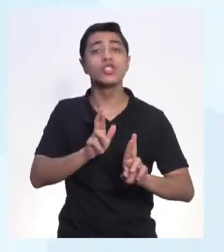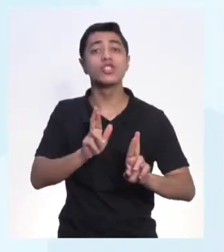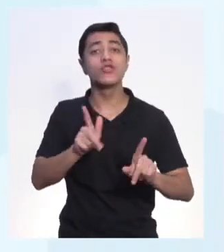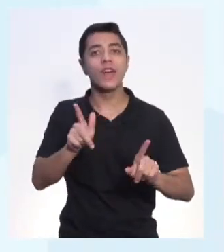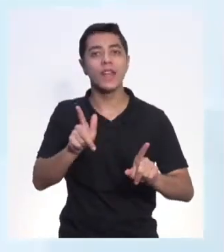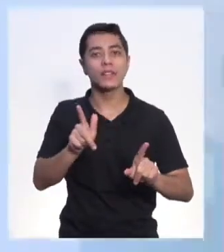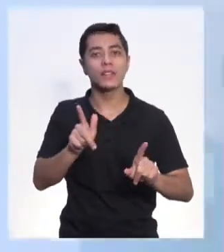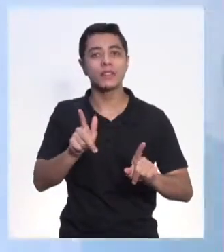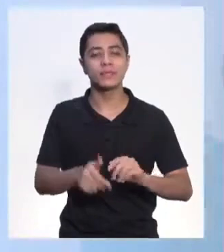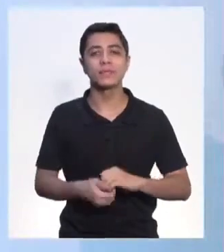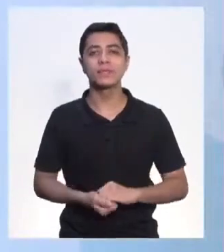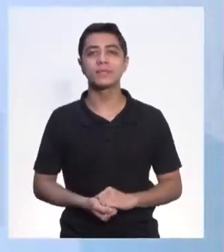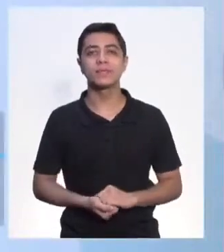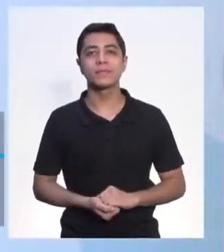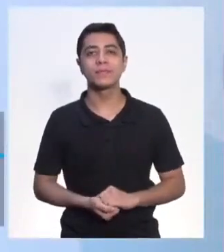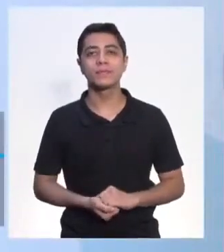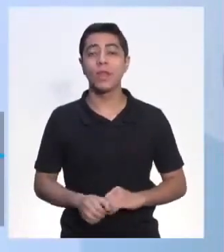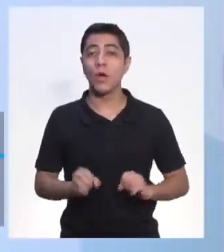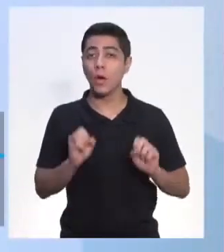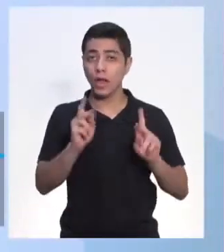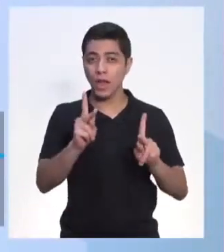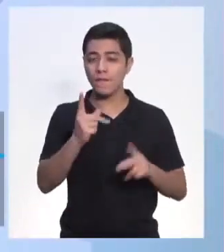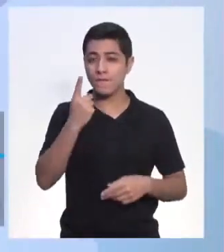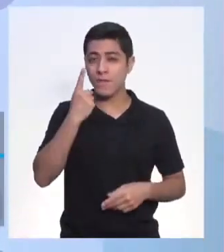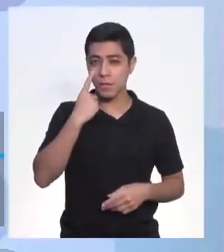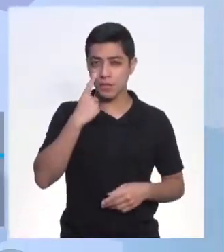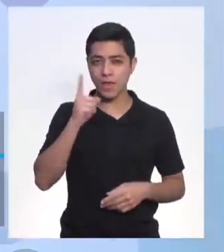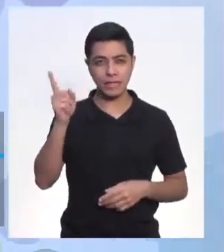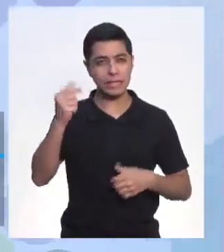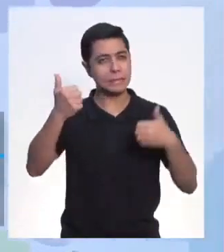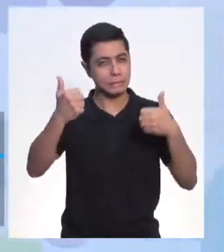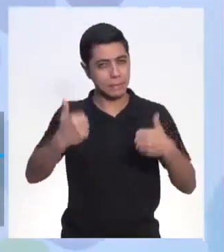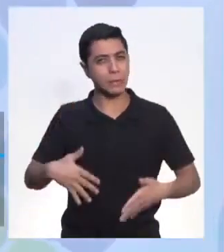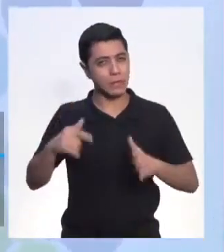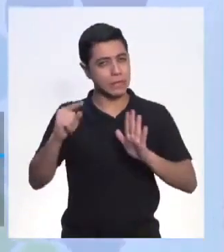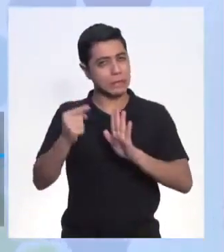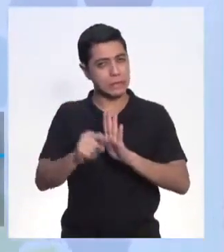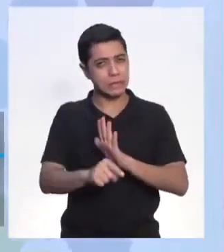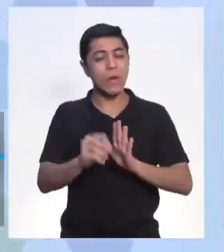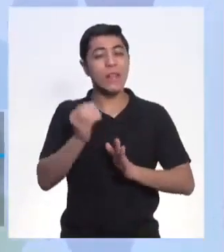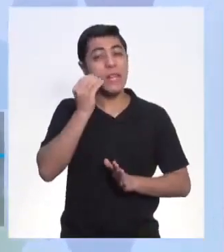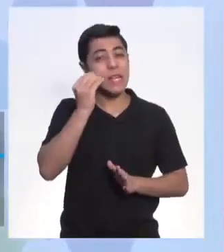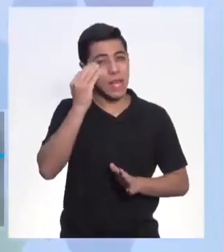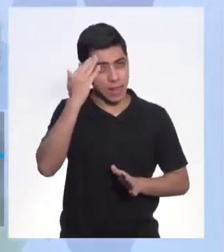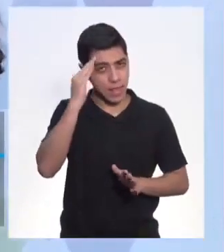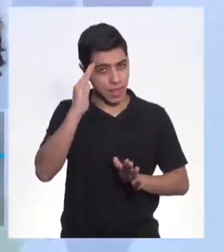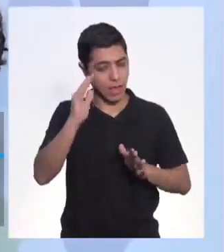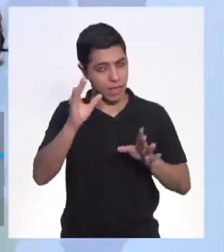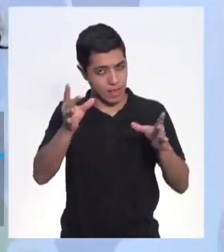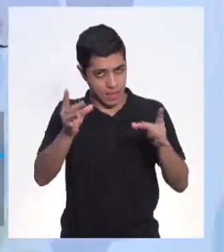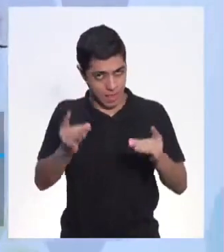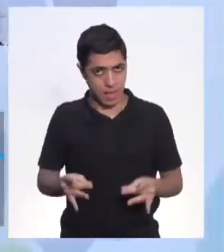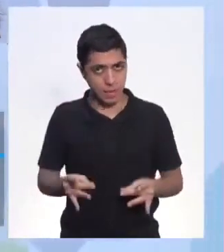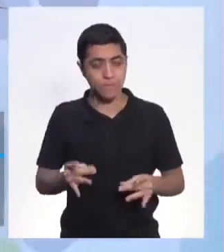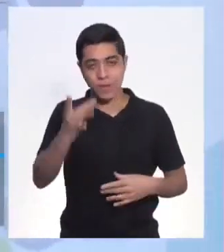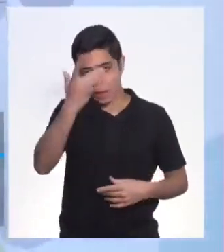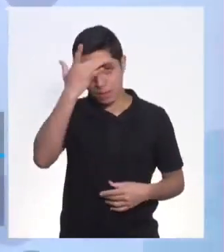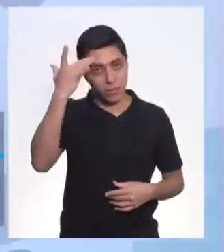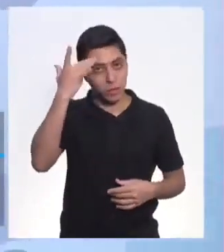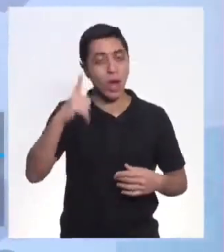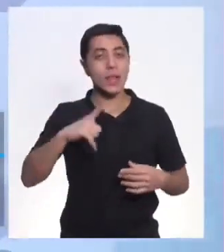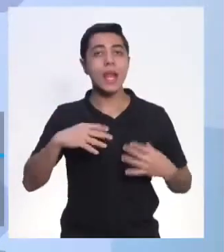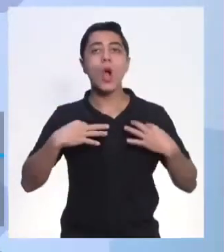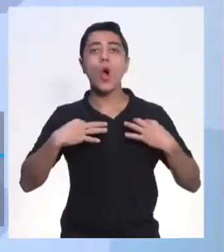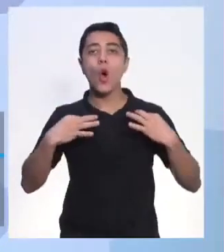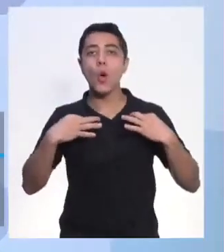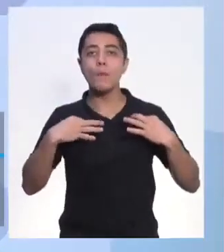vamos entender este exemplo. A pessoa tem 6 conjuntos de roupa. Ela vai